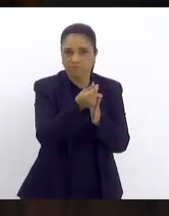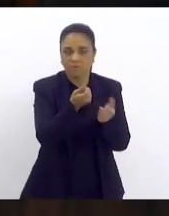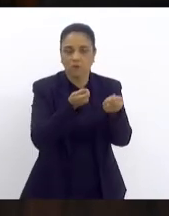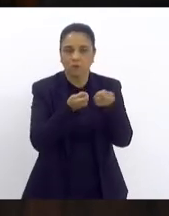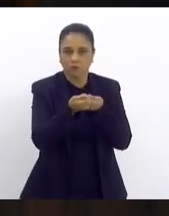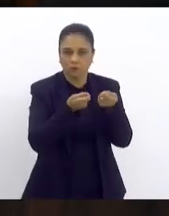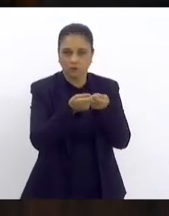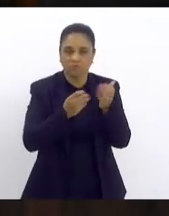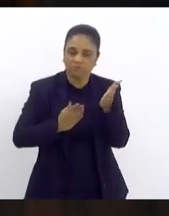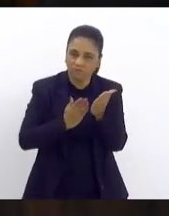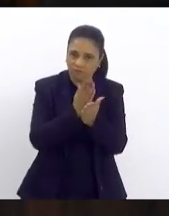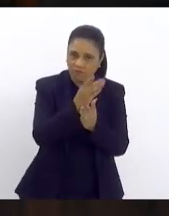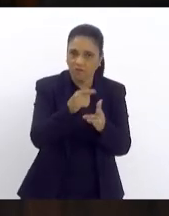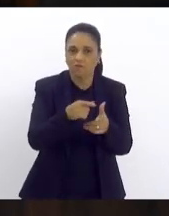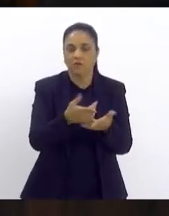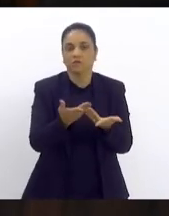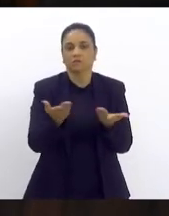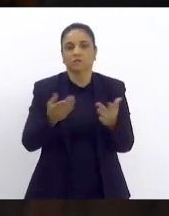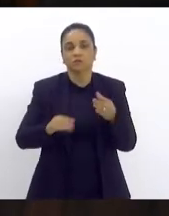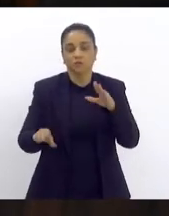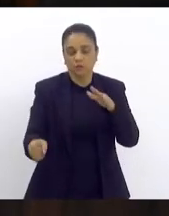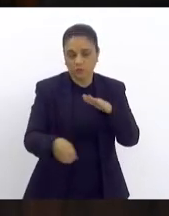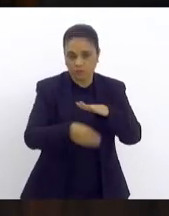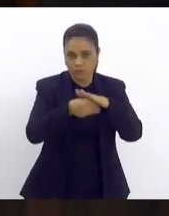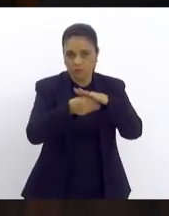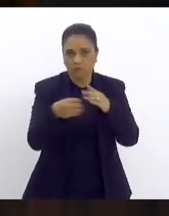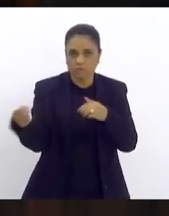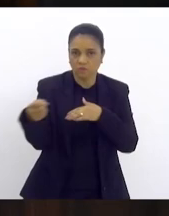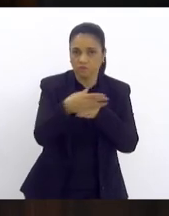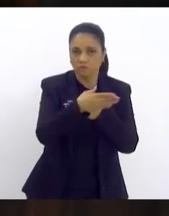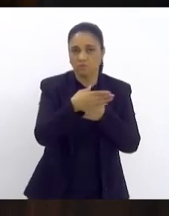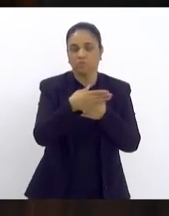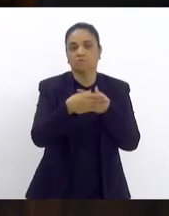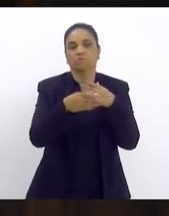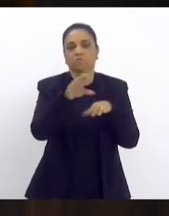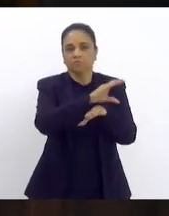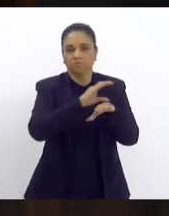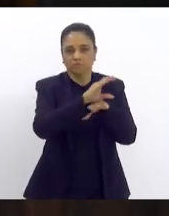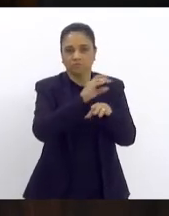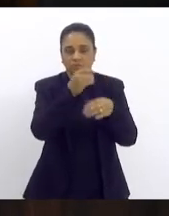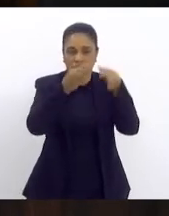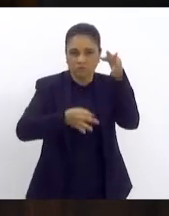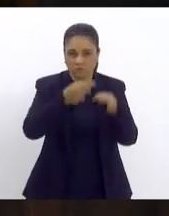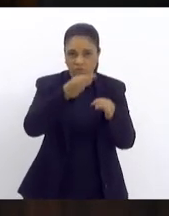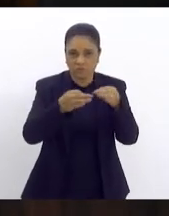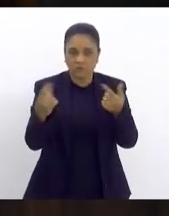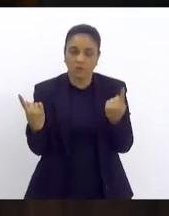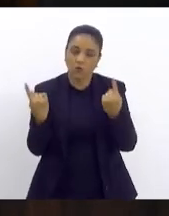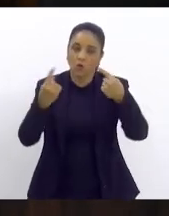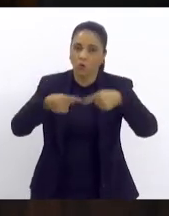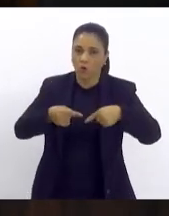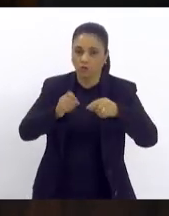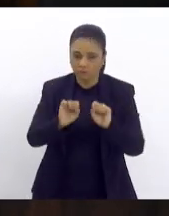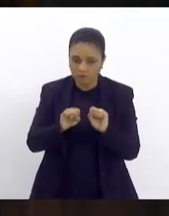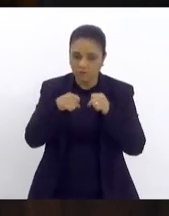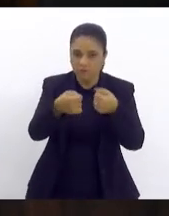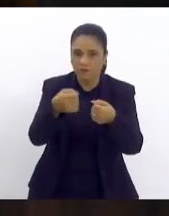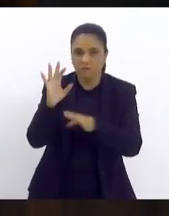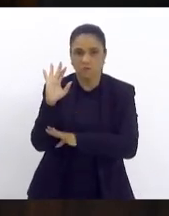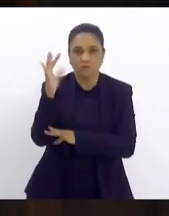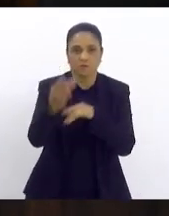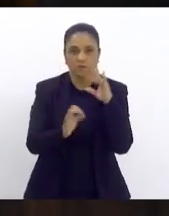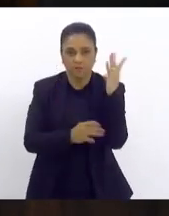controle favorável novos pareceres a emenda de plenário das com construção de Justiça contrária de Defesa do meio ambiente